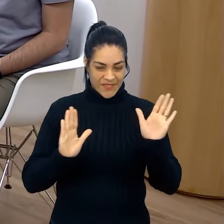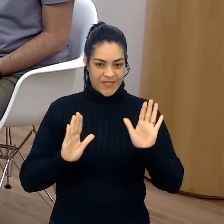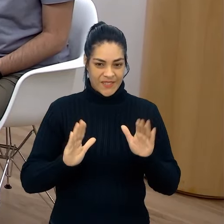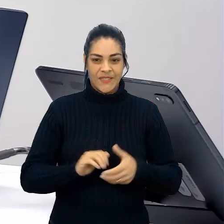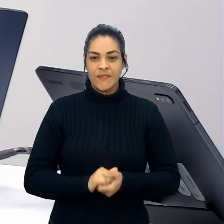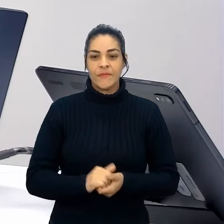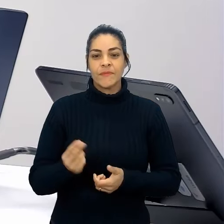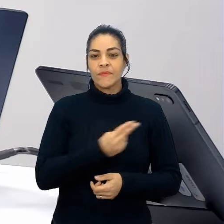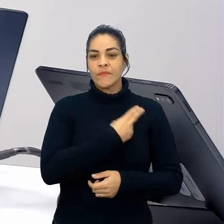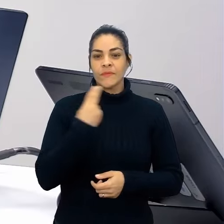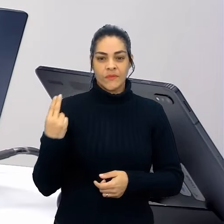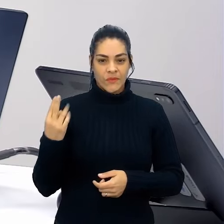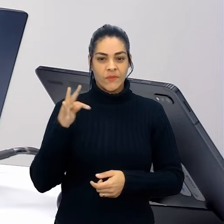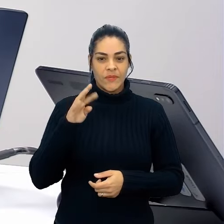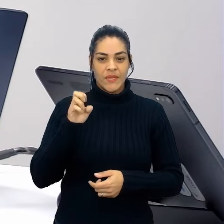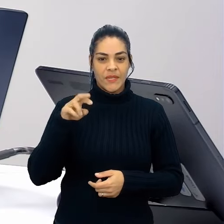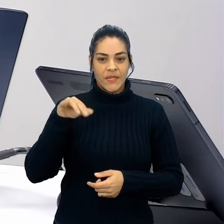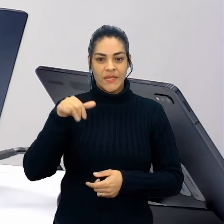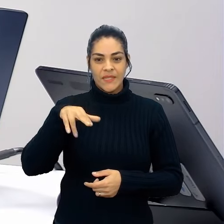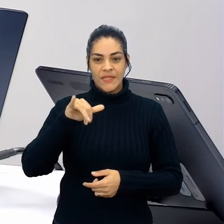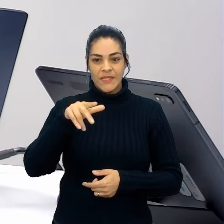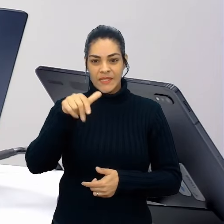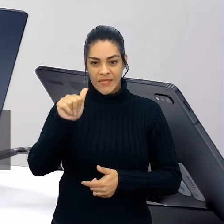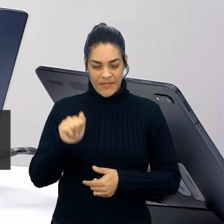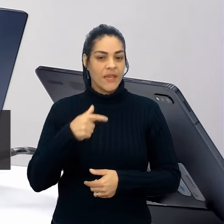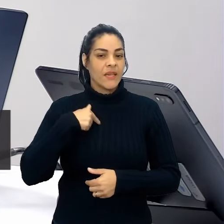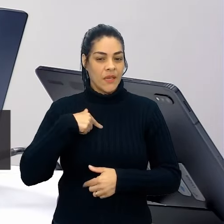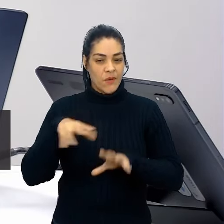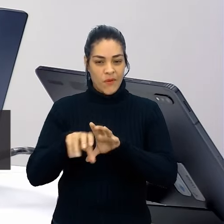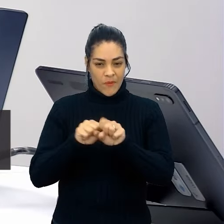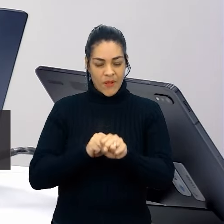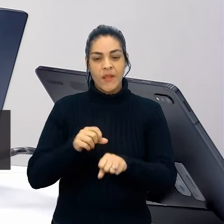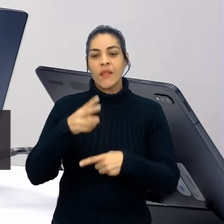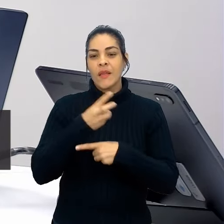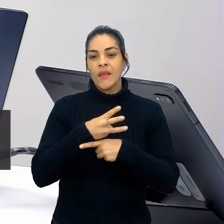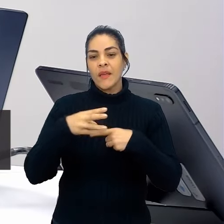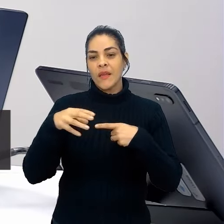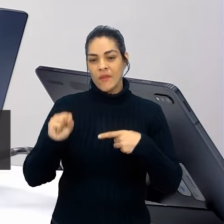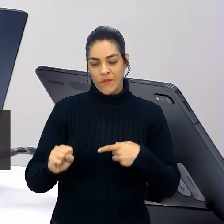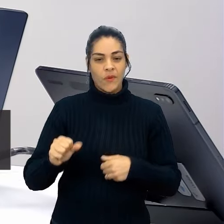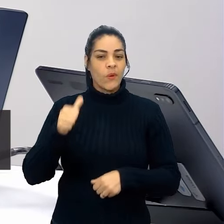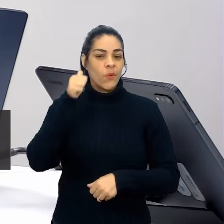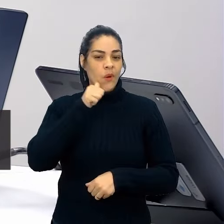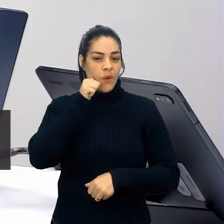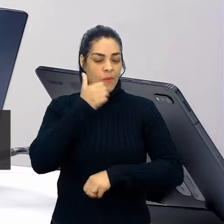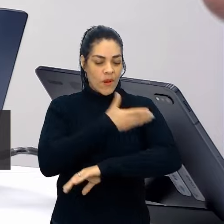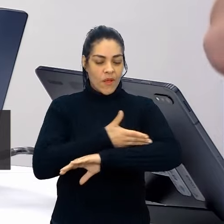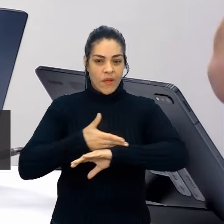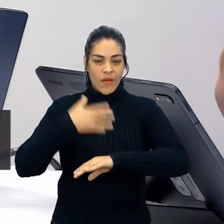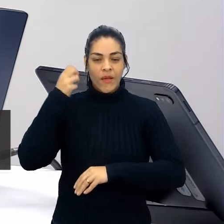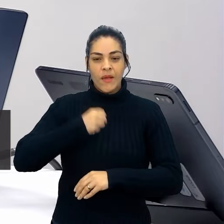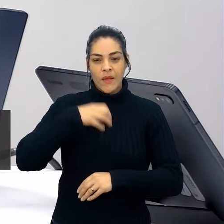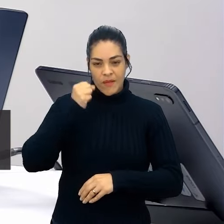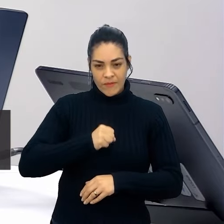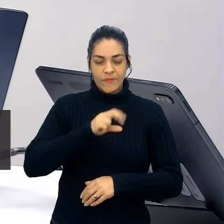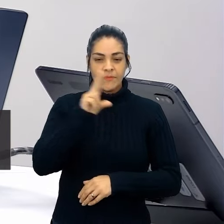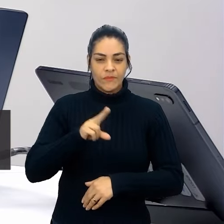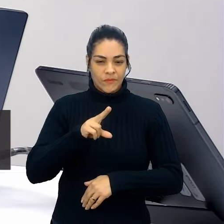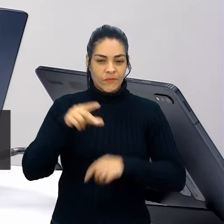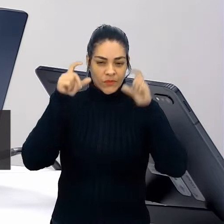Terezinha Marisa Ribeiro de Oliveira, estou como formadora IFAP. Sou uma mulher de pele clara, olhos castanhos, uso